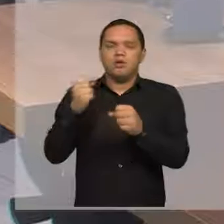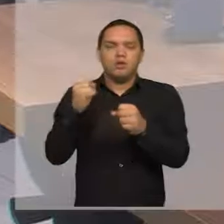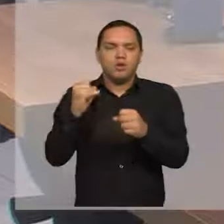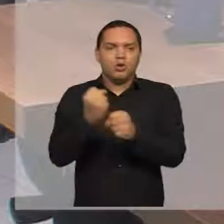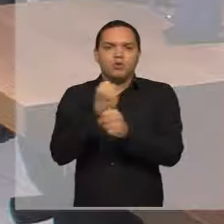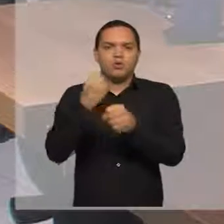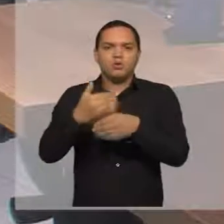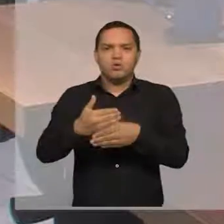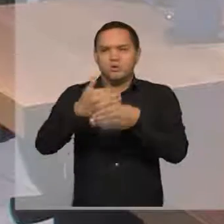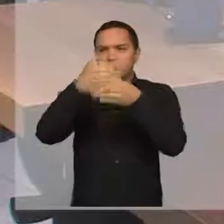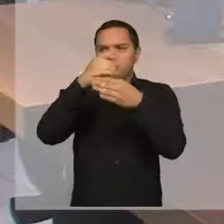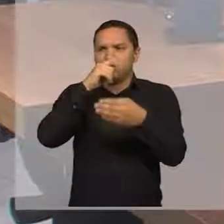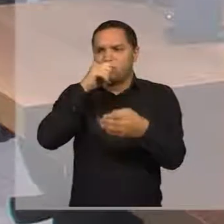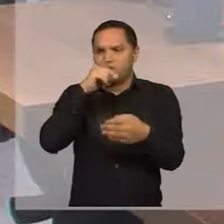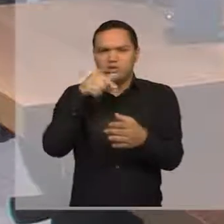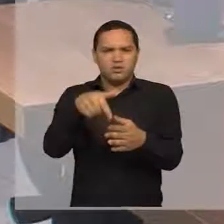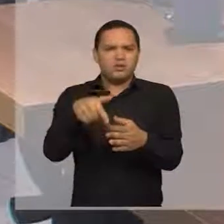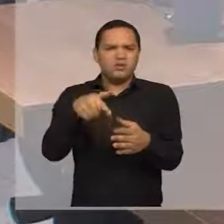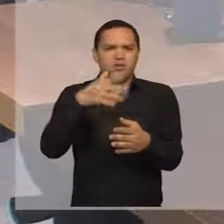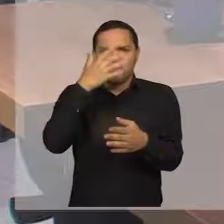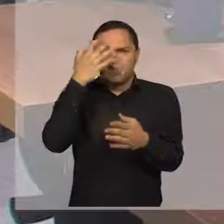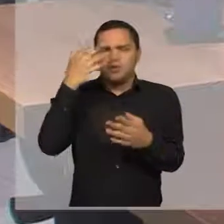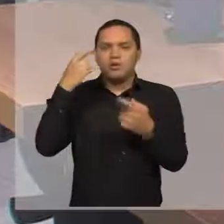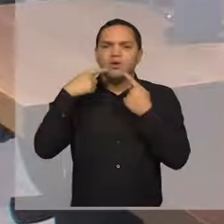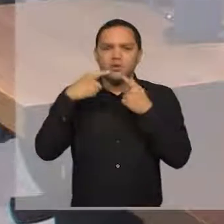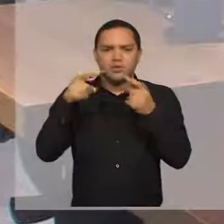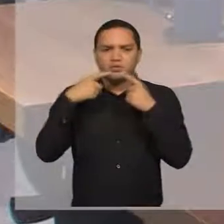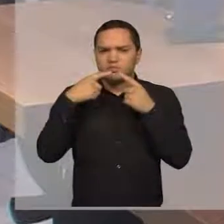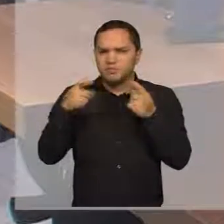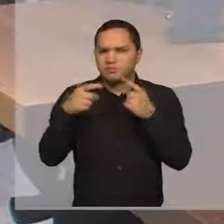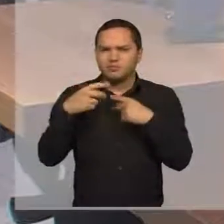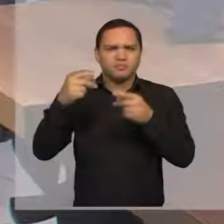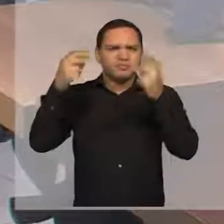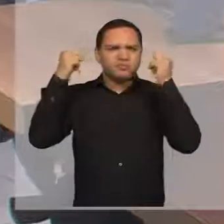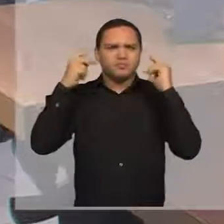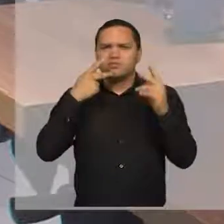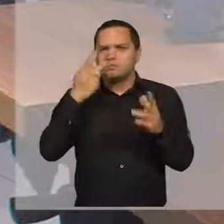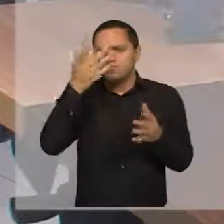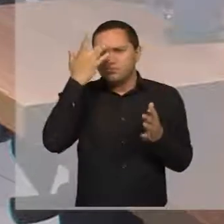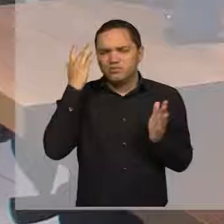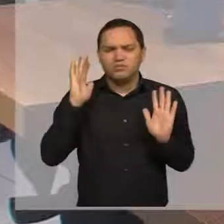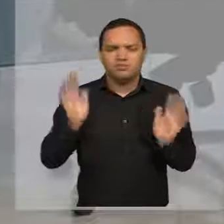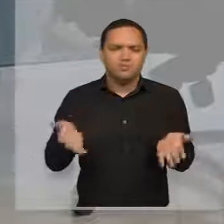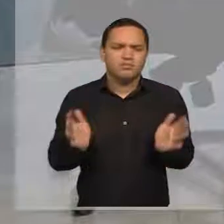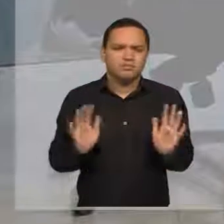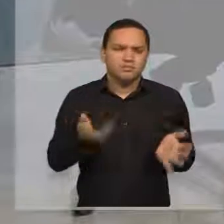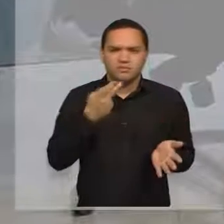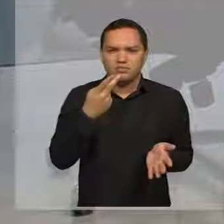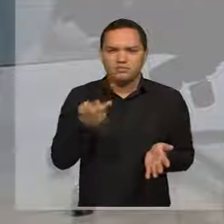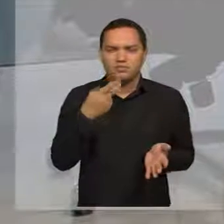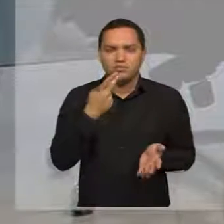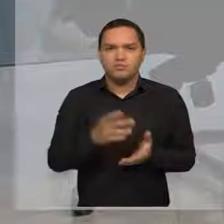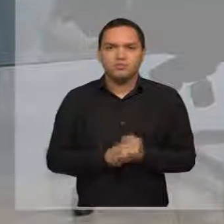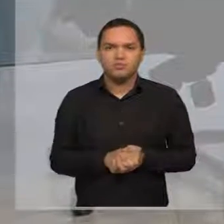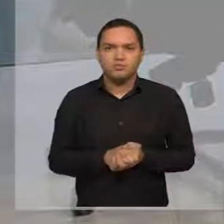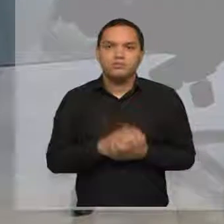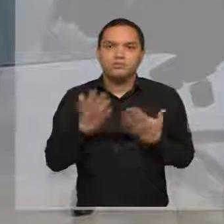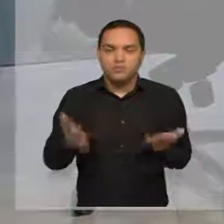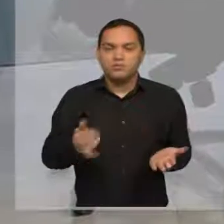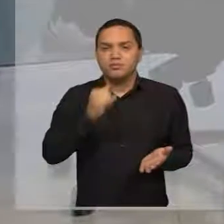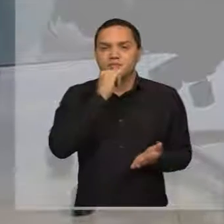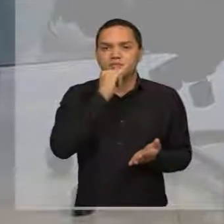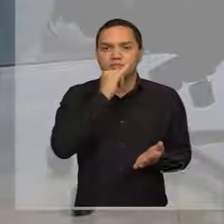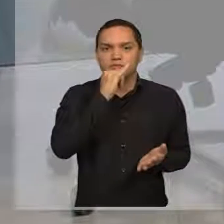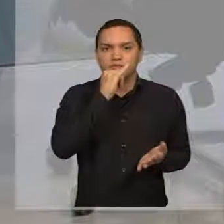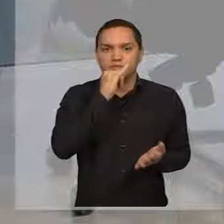barragens, esse discurso é secular. A outra é a questão da dessalinização, né? Então, quer dizer, boa parte